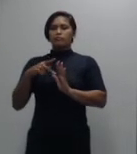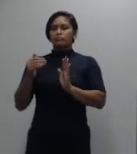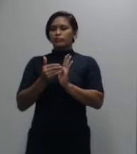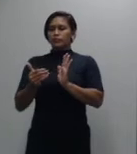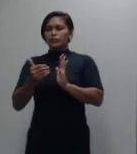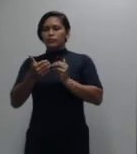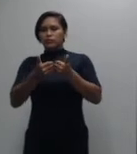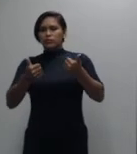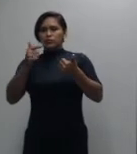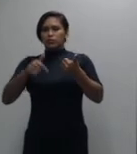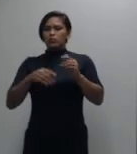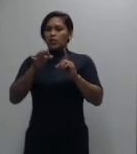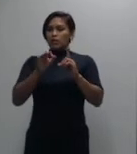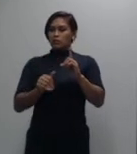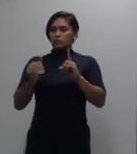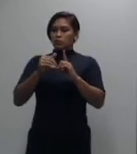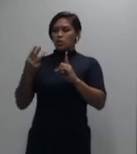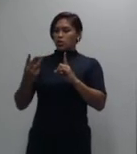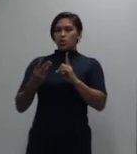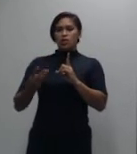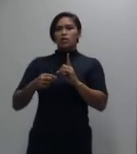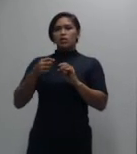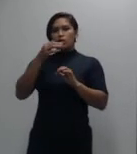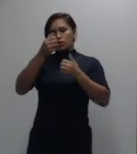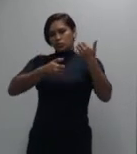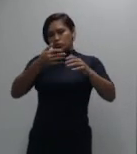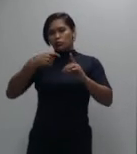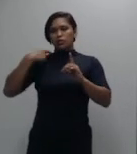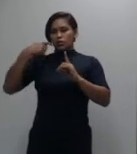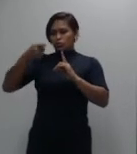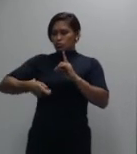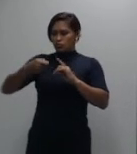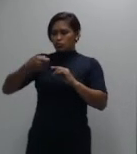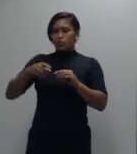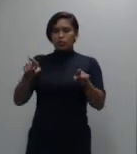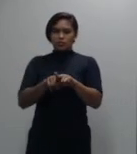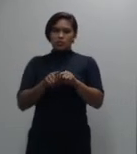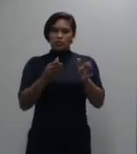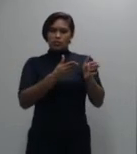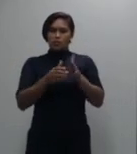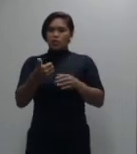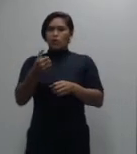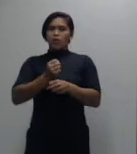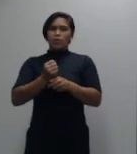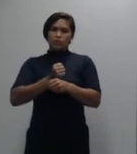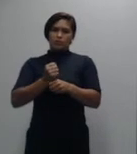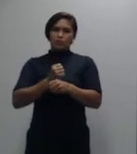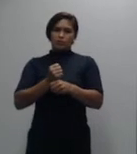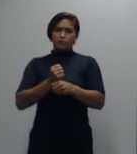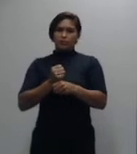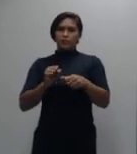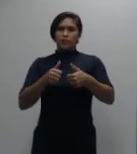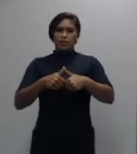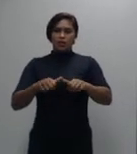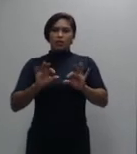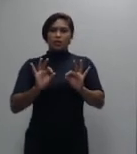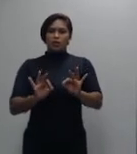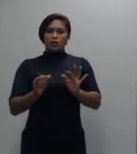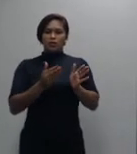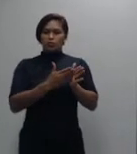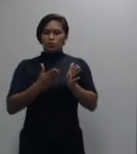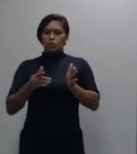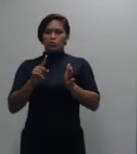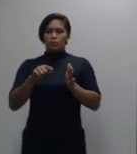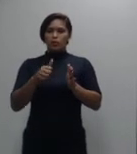dos desembargadores e juízes já mencionados pelo prazo de um ano exaurido o prazo